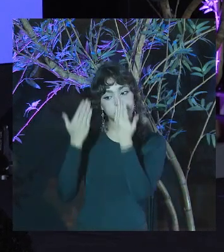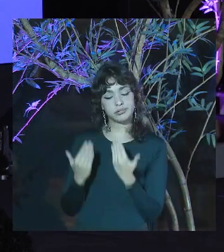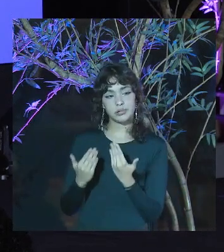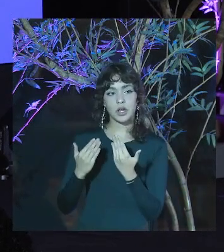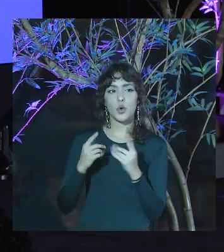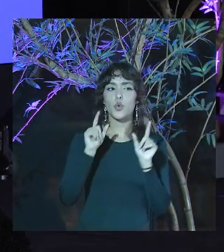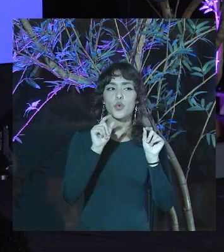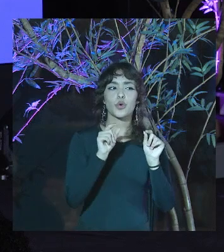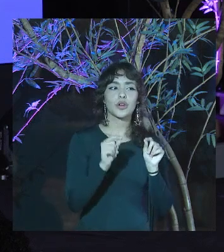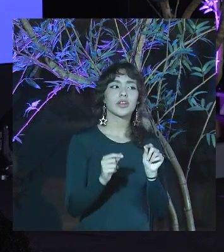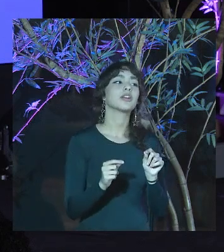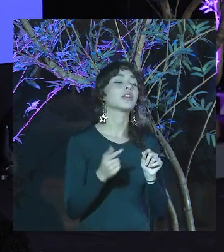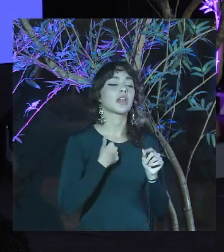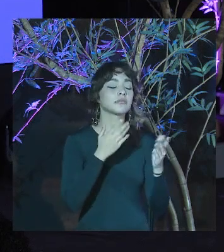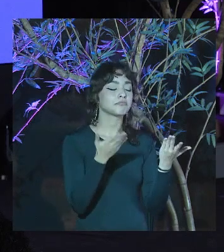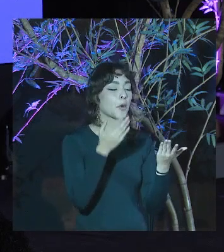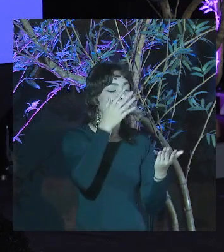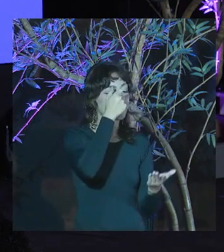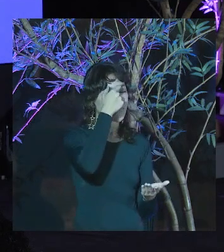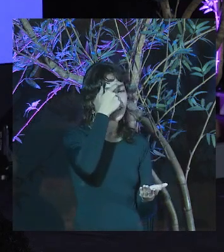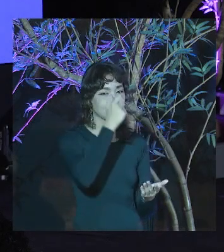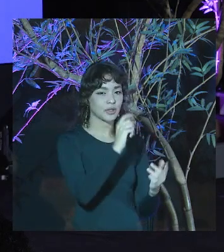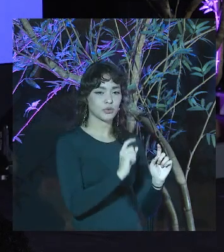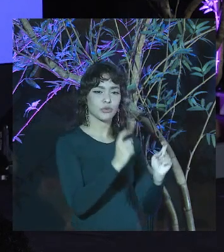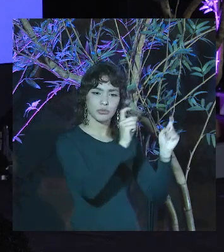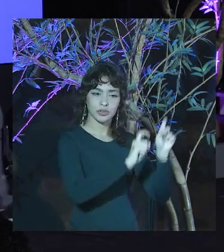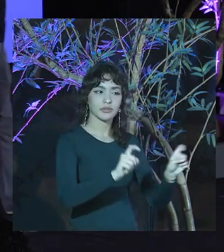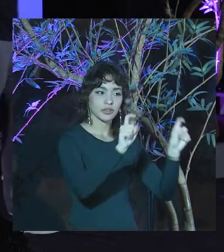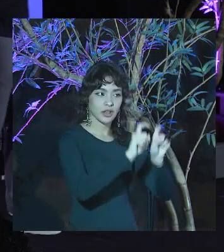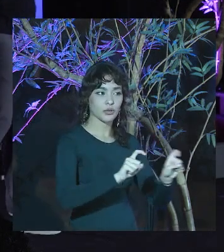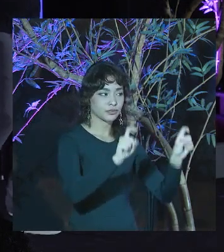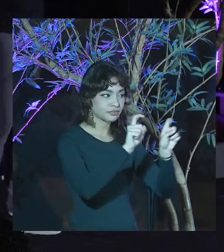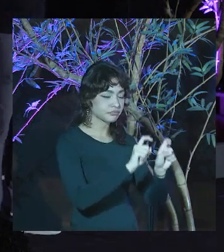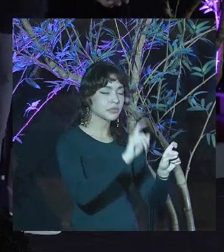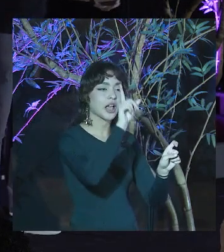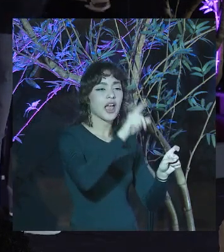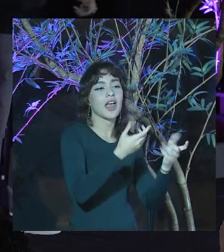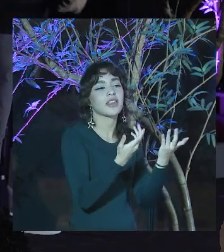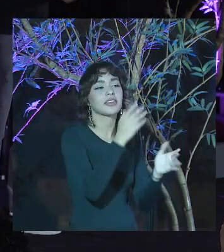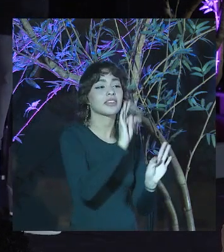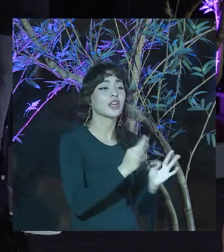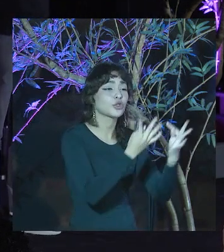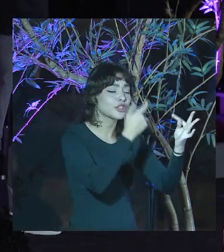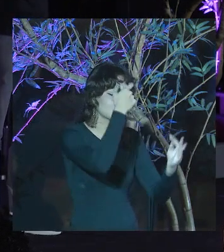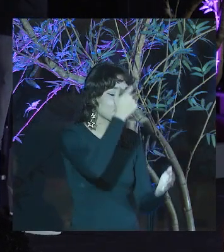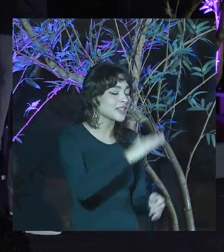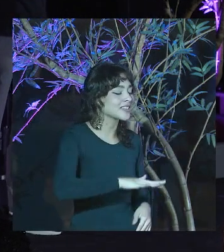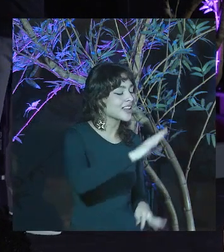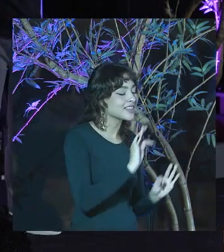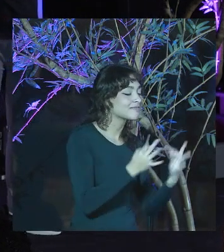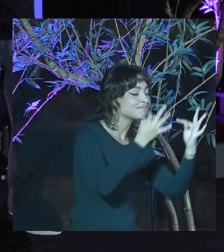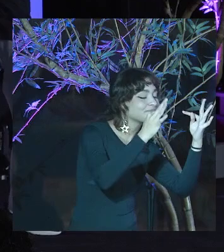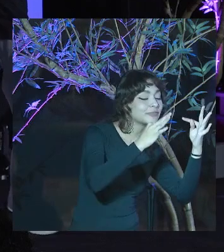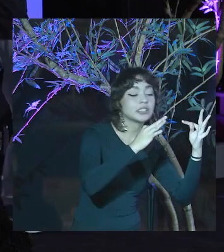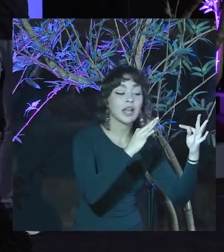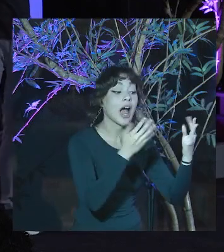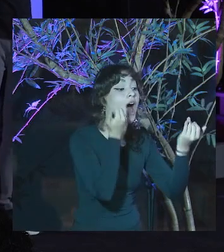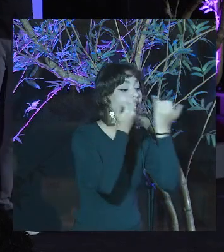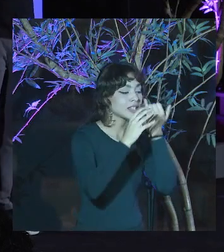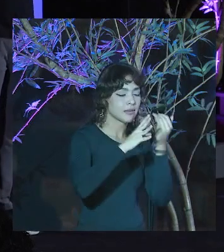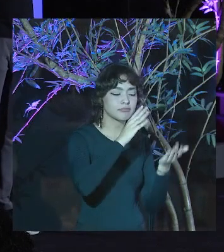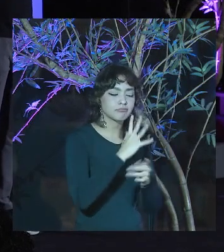pegar o pensamento computacional, que é a habilidade de lidar com a tecnologia, pensar através da tecnologia, usar bem a